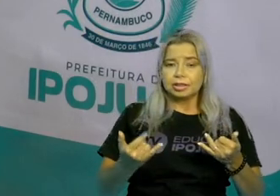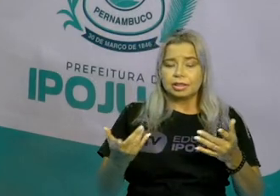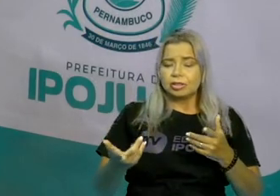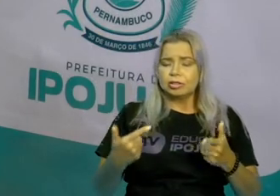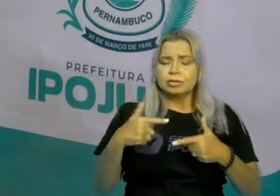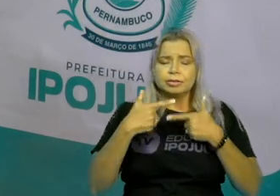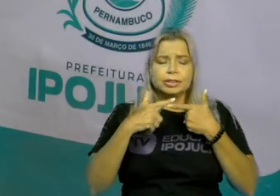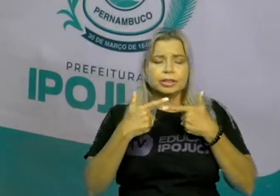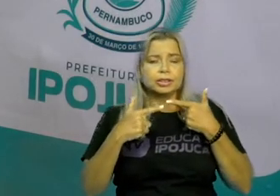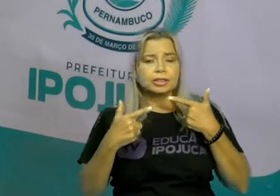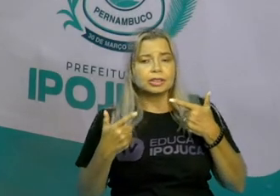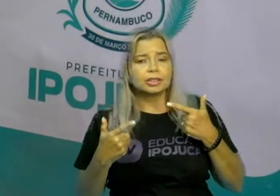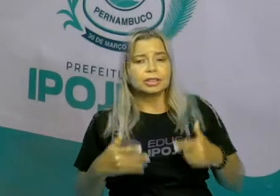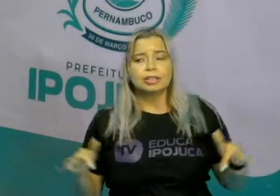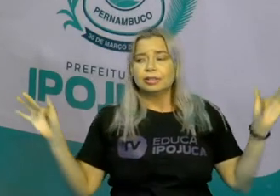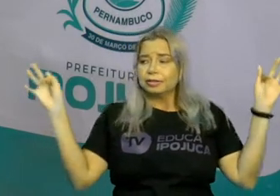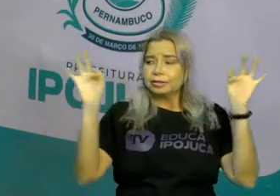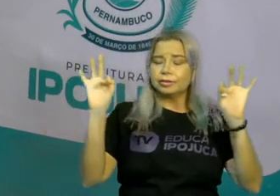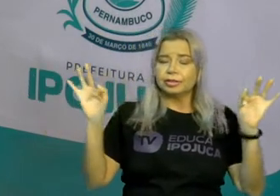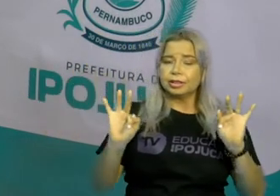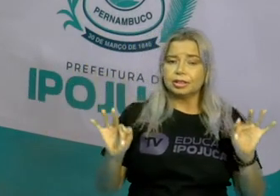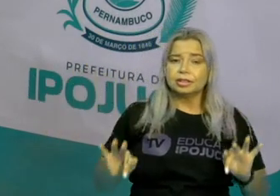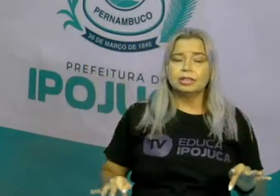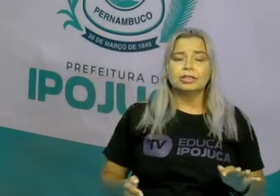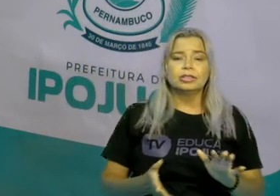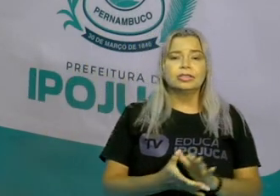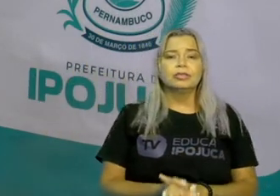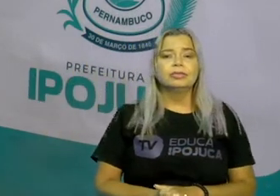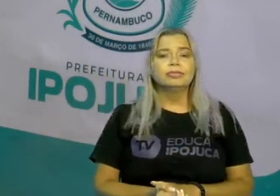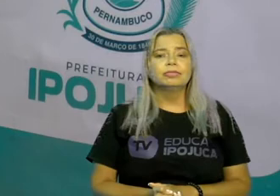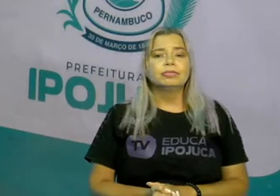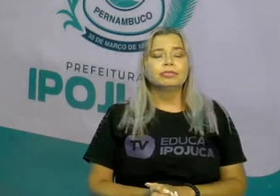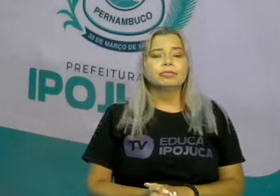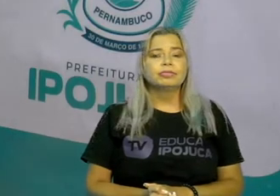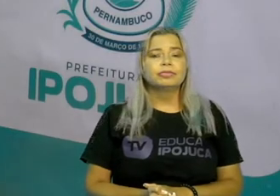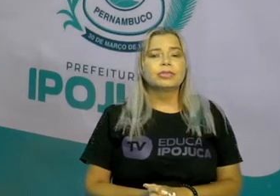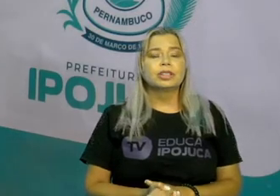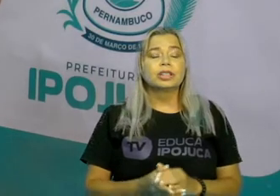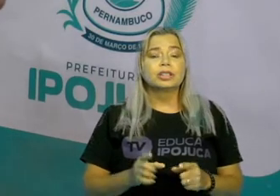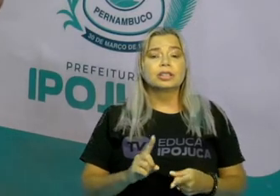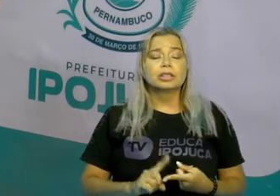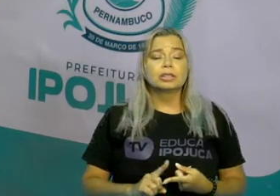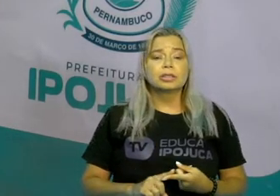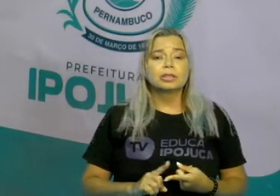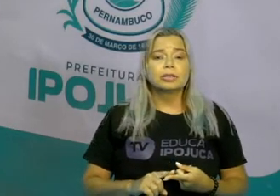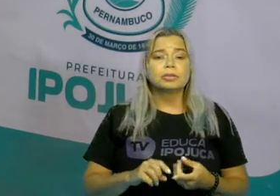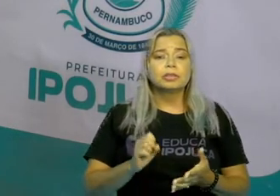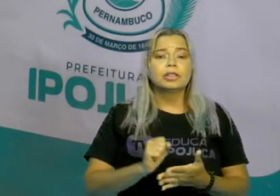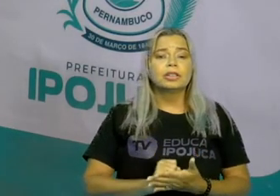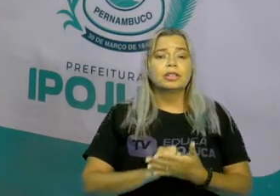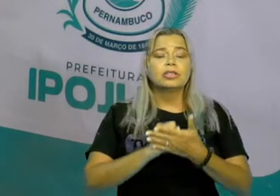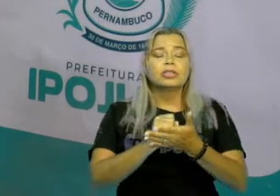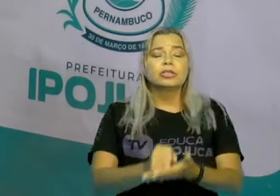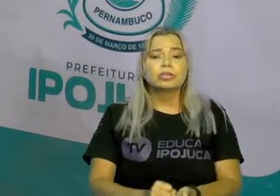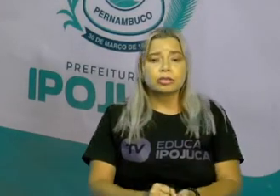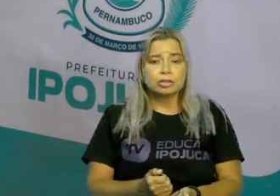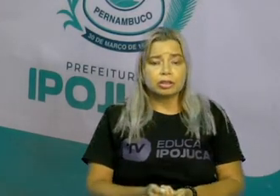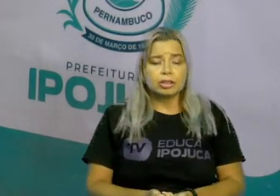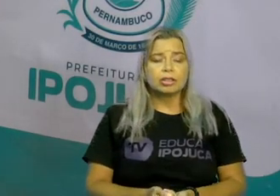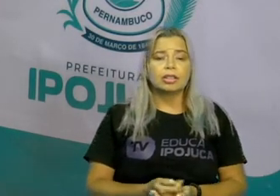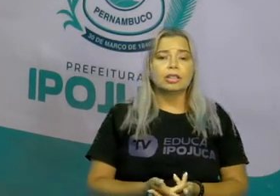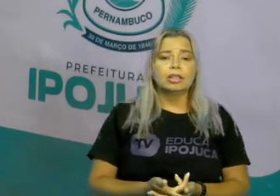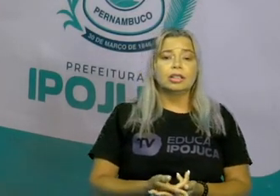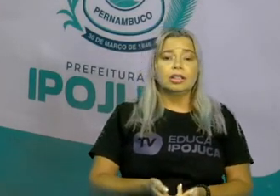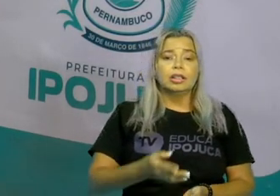sentimentos maravilhosos e diversão. Isso favorecerá uma melhor compreensão do próprio